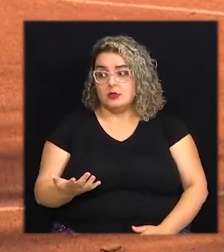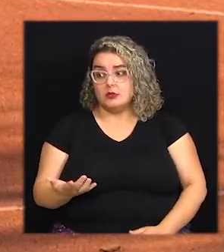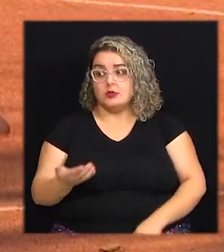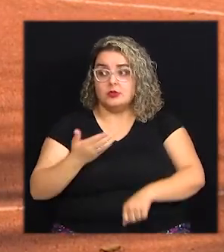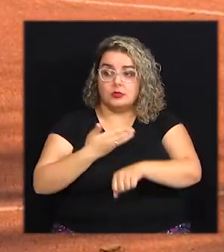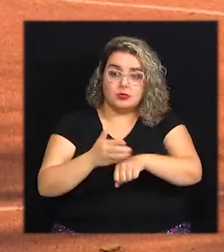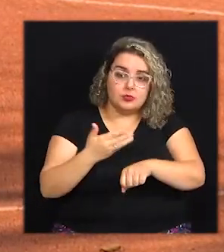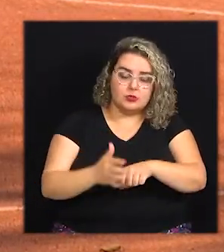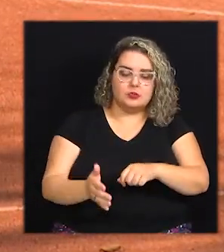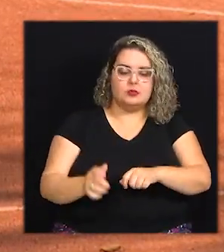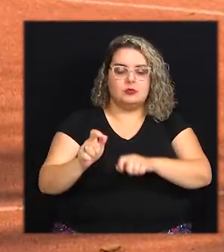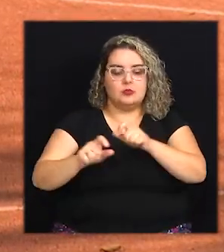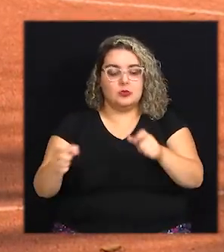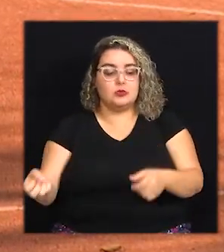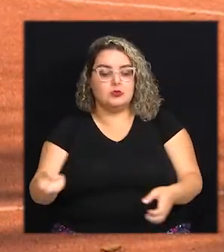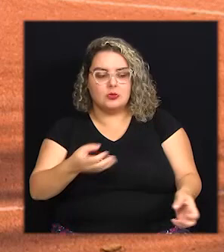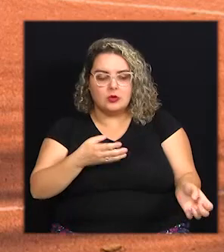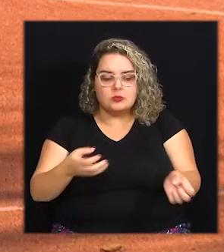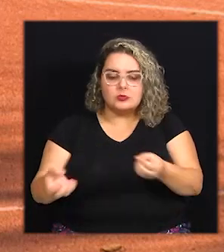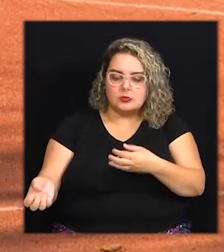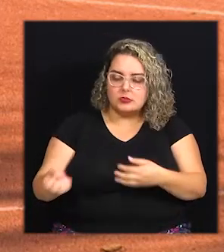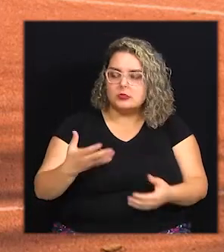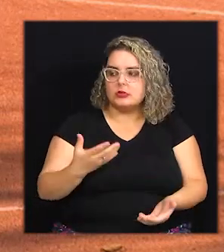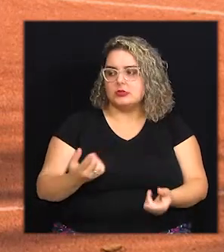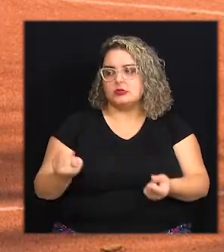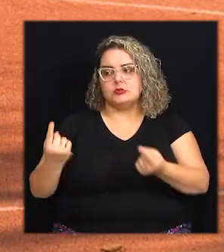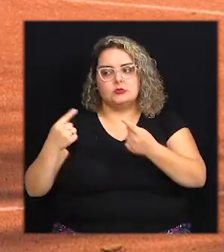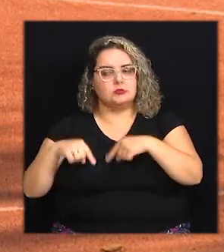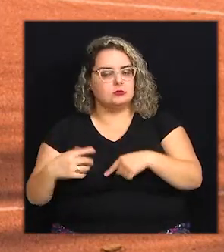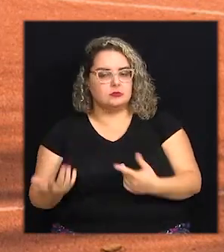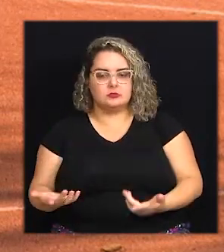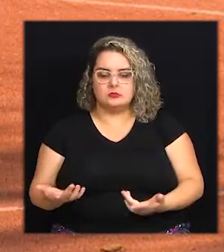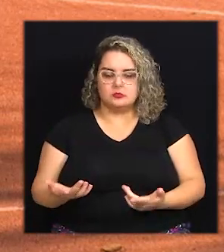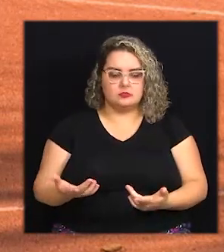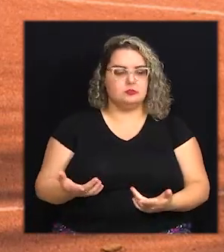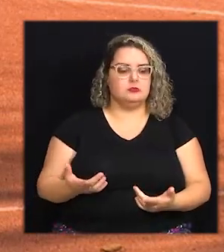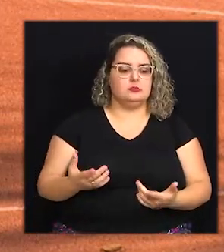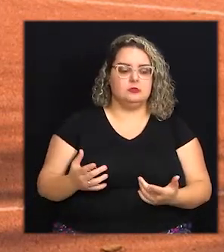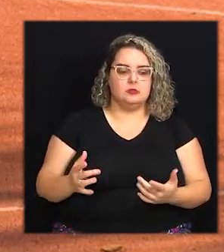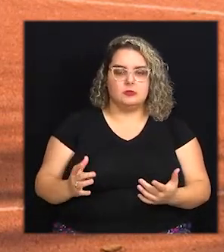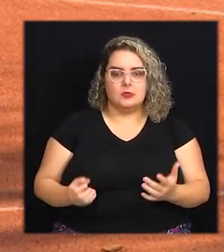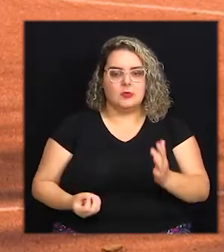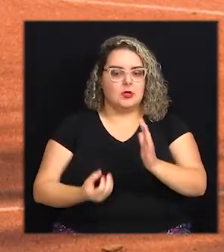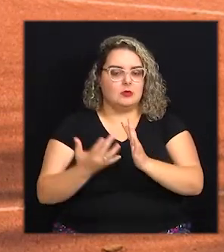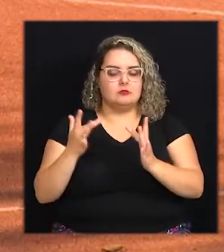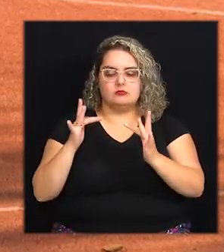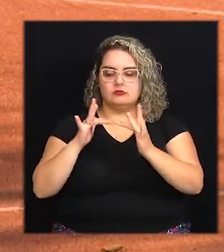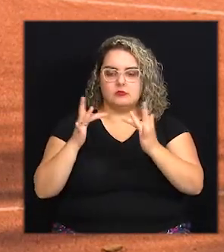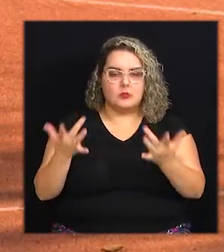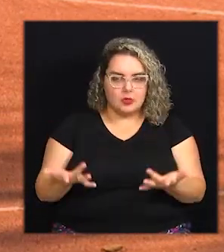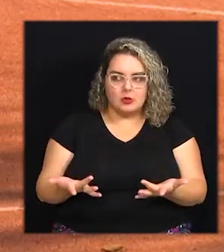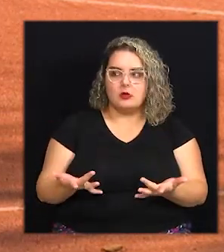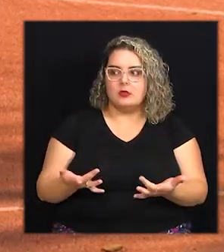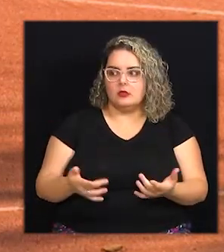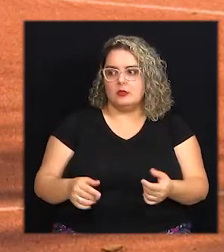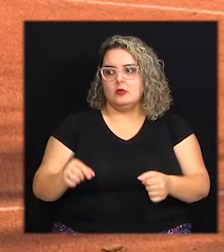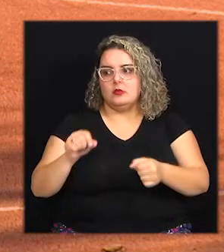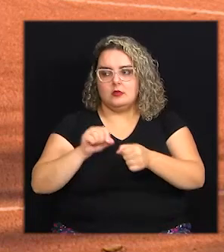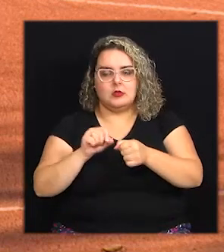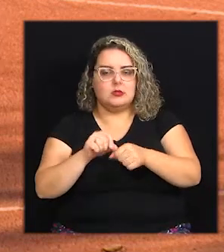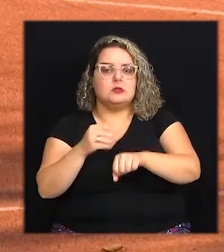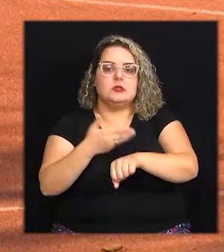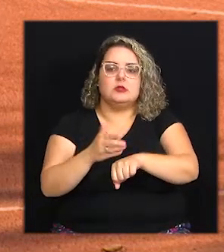sempre treinando e jogando com pessoas novas. Então, geralmente em torneios, assim, você tem que criar um vínculo com a pessoa para você poder